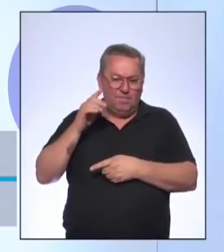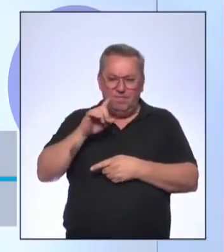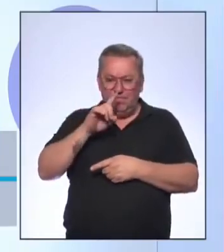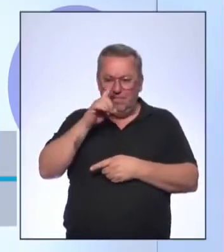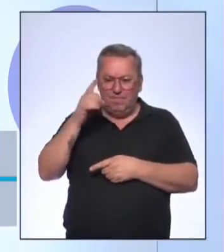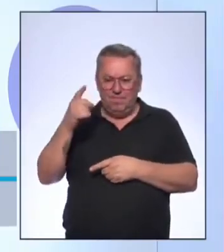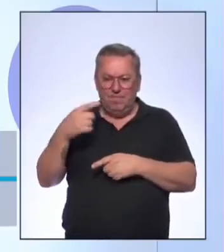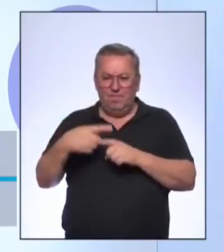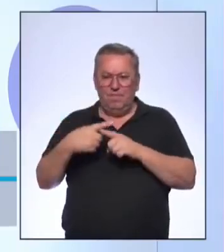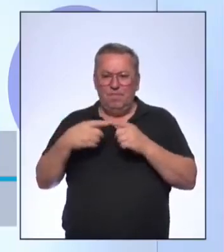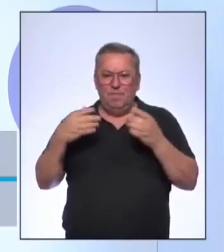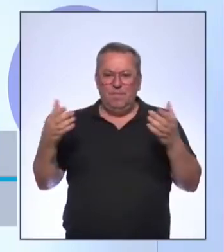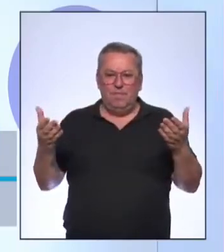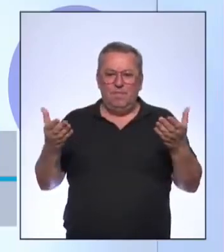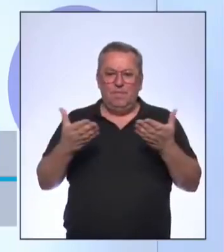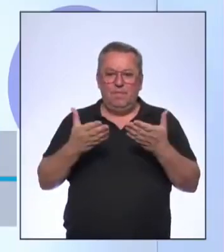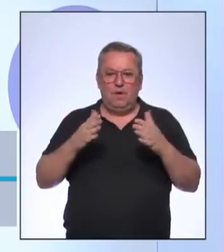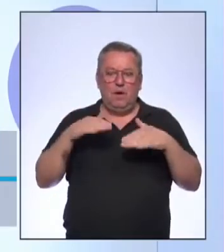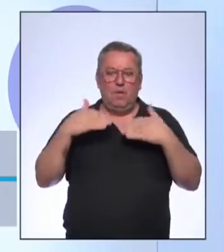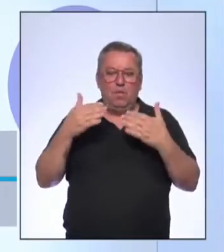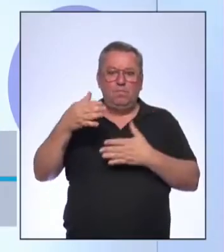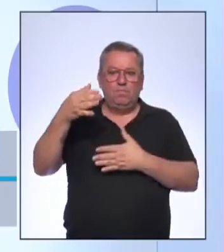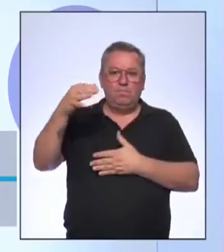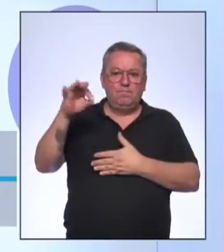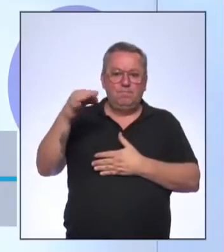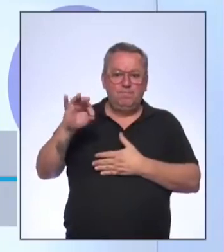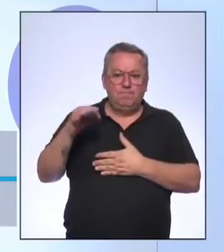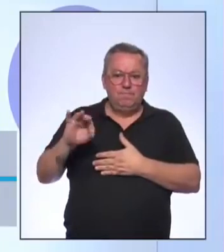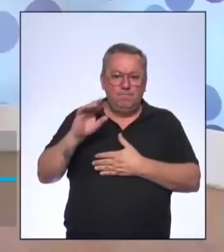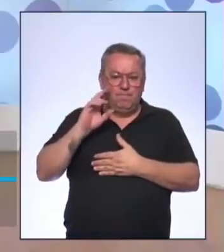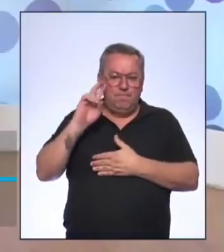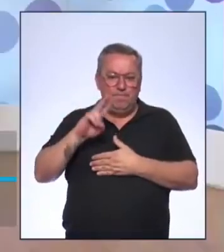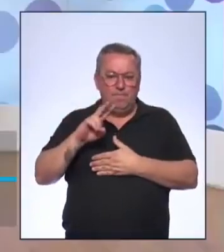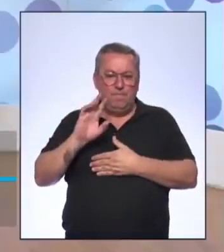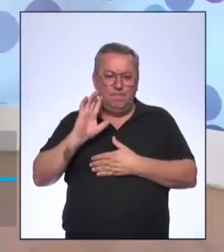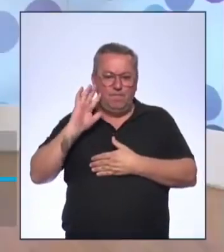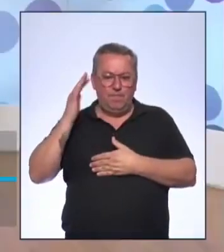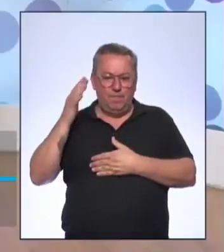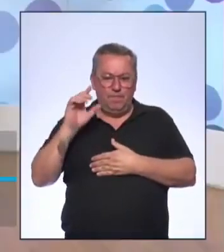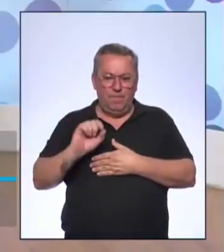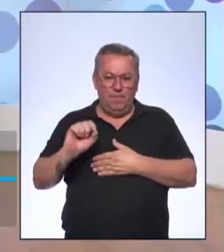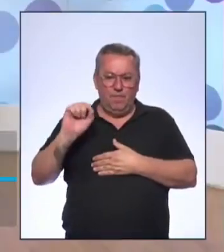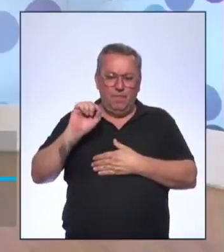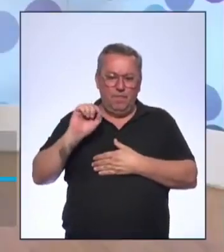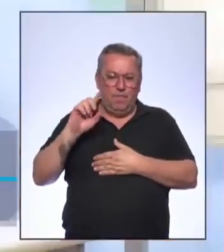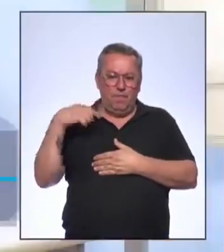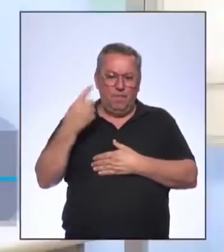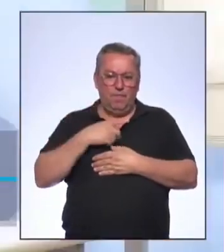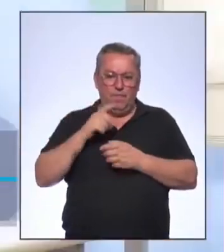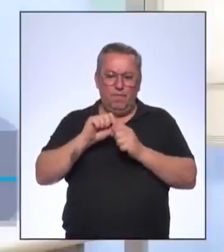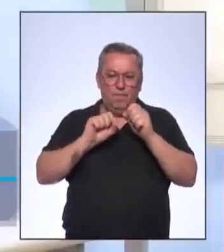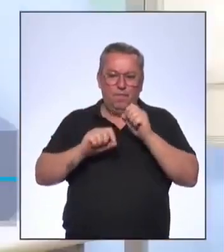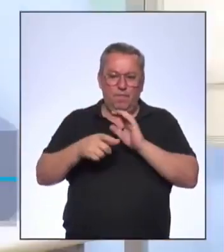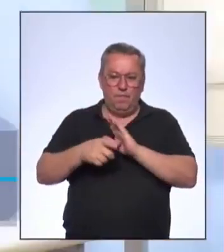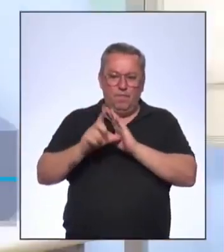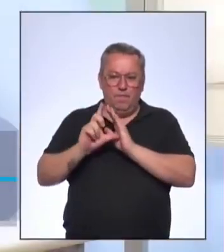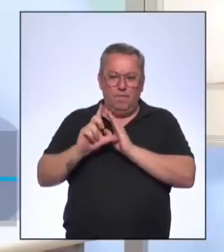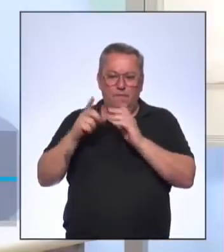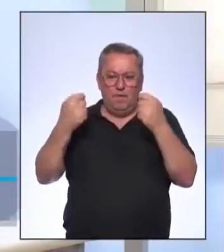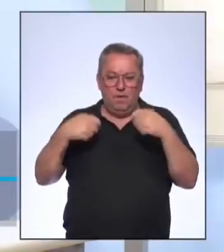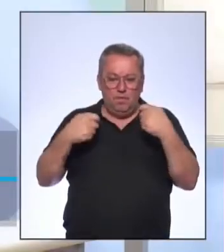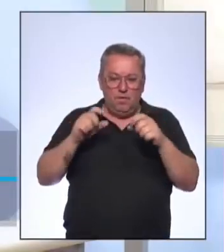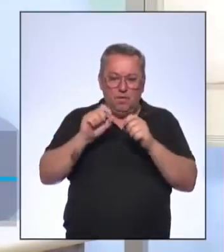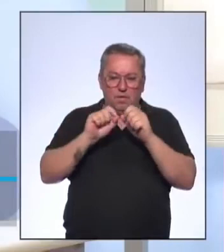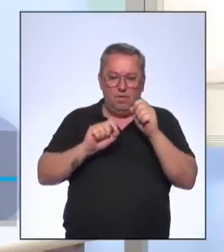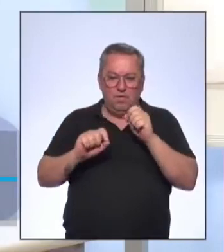dúvida? E agora, qual deles acertou? Então vamos lá. Para essa resolução, como nós tínhamos feito anteriormente, né, eu preciso de